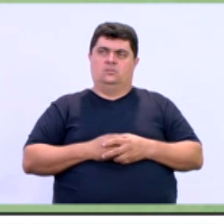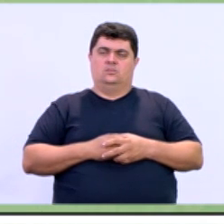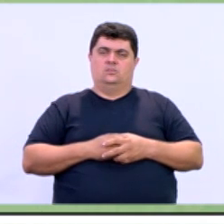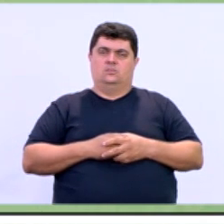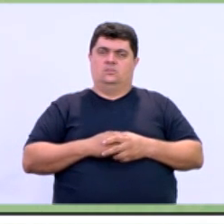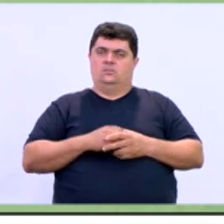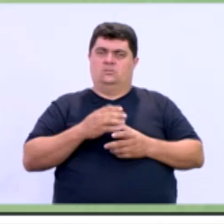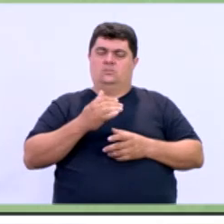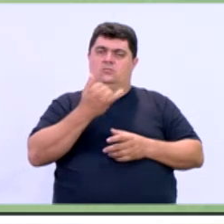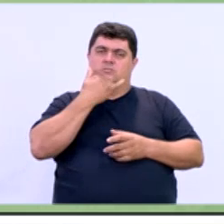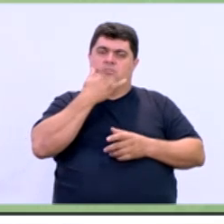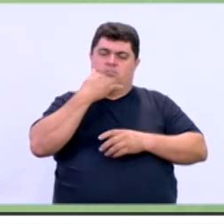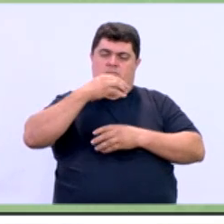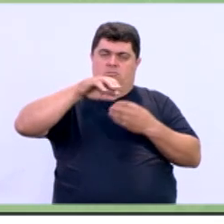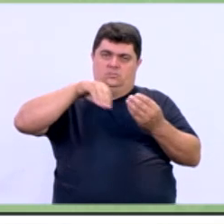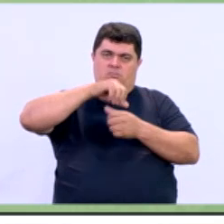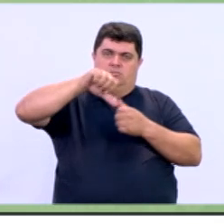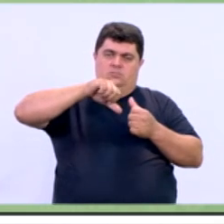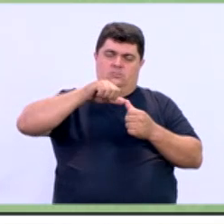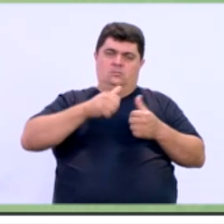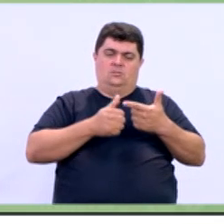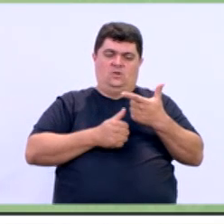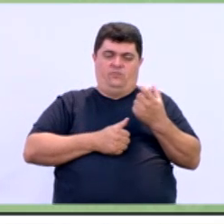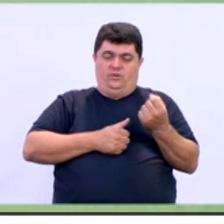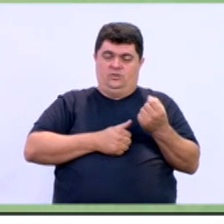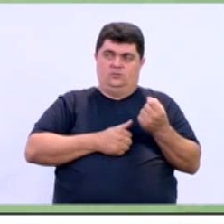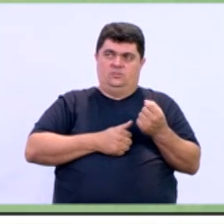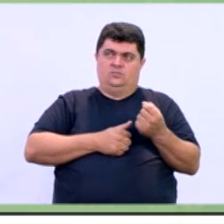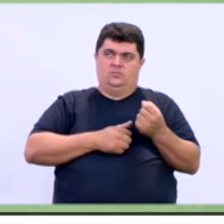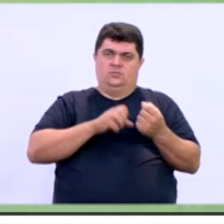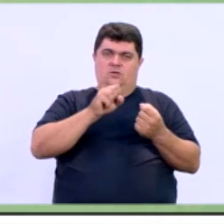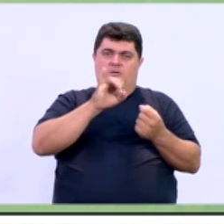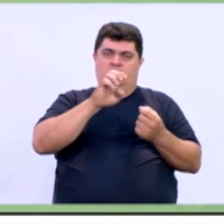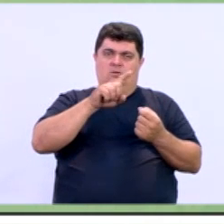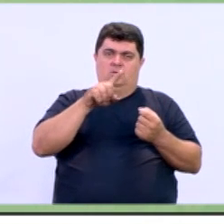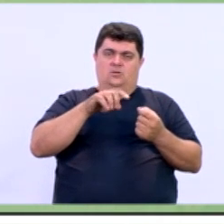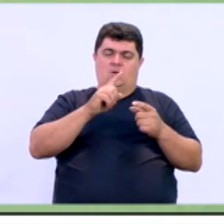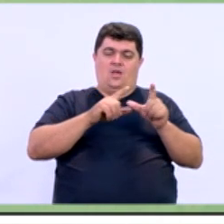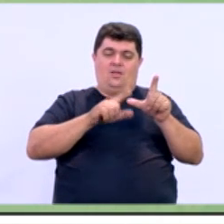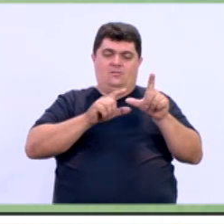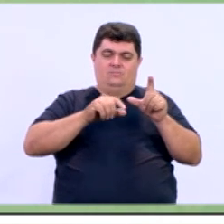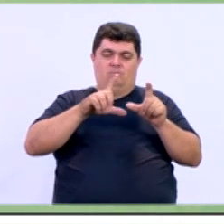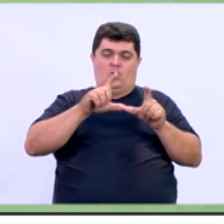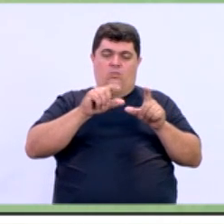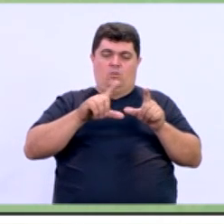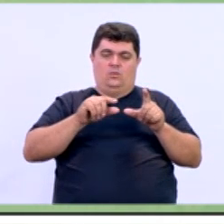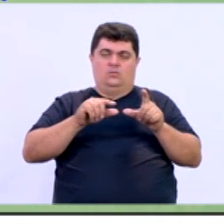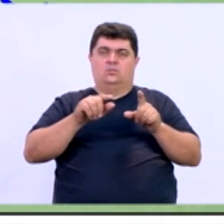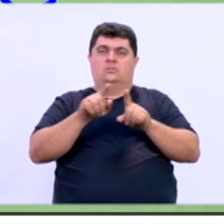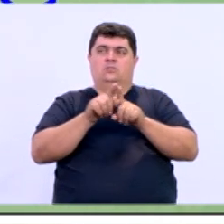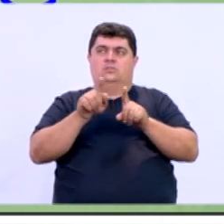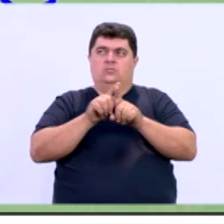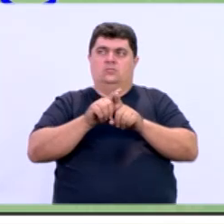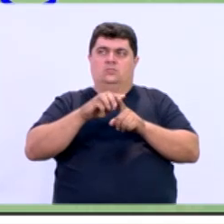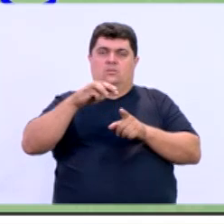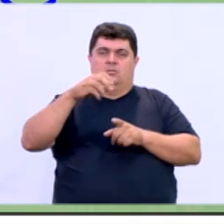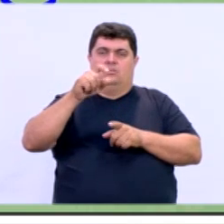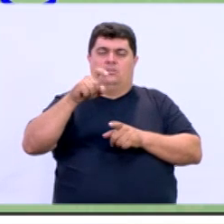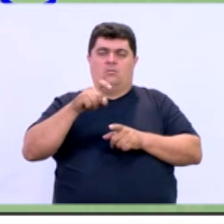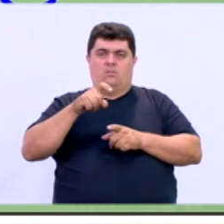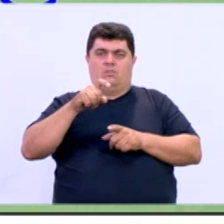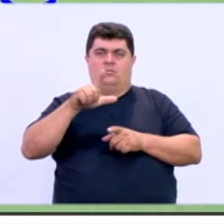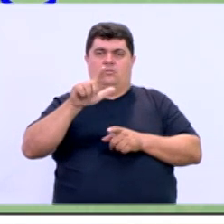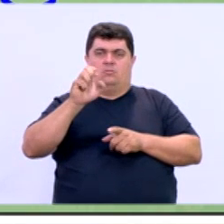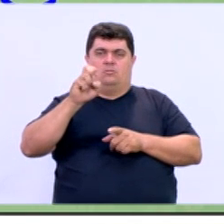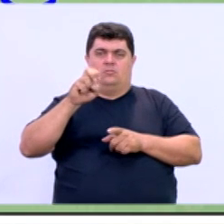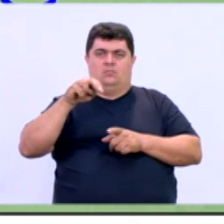aqui para apresentar, então vai ter o espaço de 20 caracteres, só que eu falo que o tamanho máximo aqui que